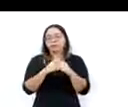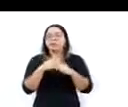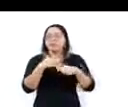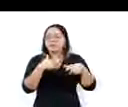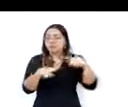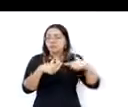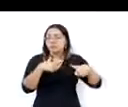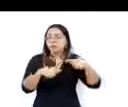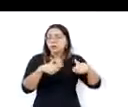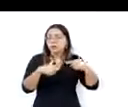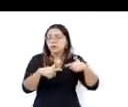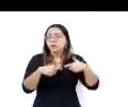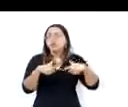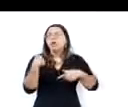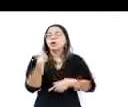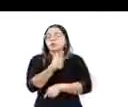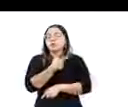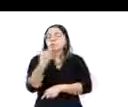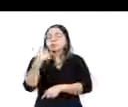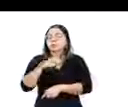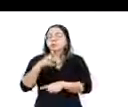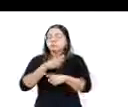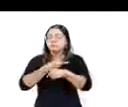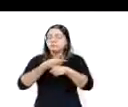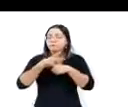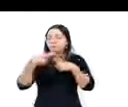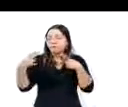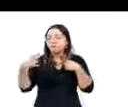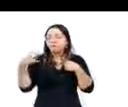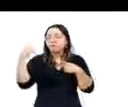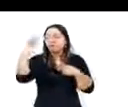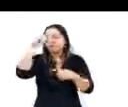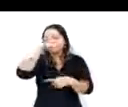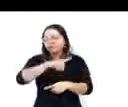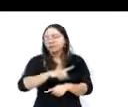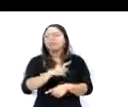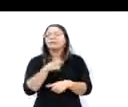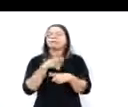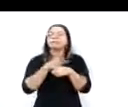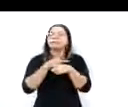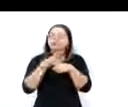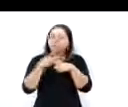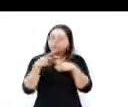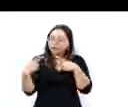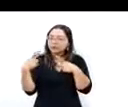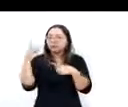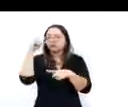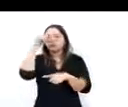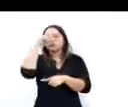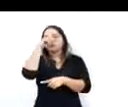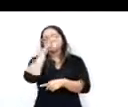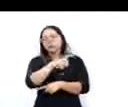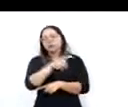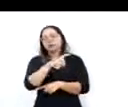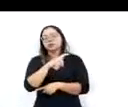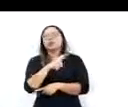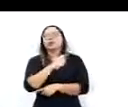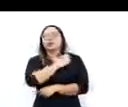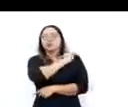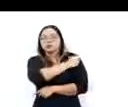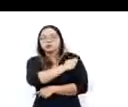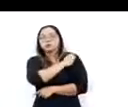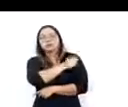vencer essas sequelas, nós vamos vencer essas dificuldades pelas quais nossos alunos estão passando e nós vamos